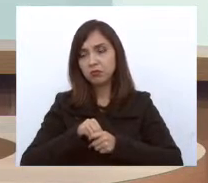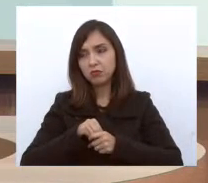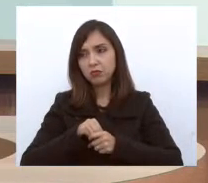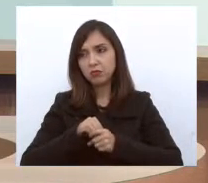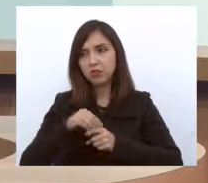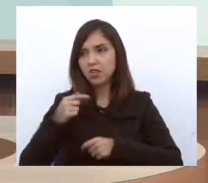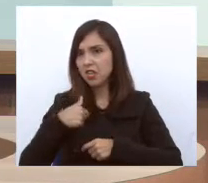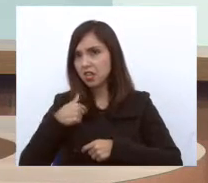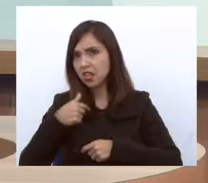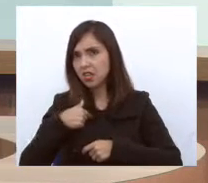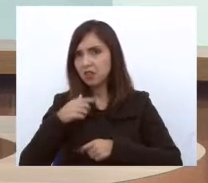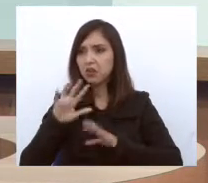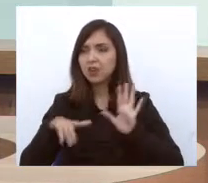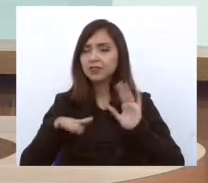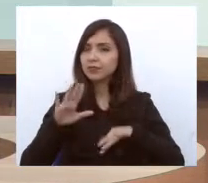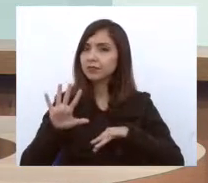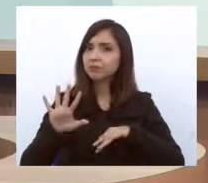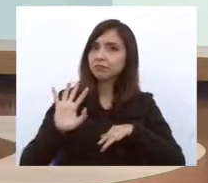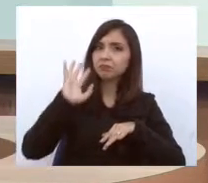Talvez foi